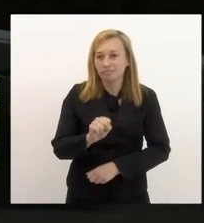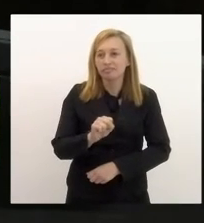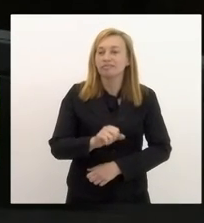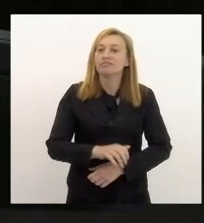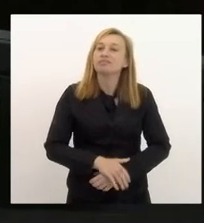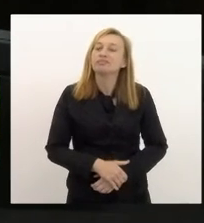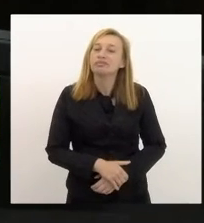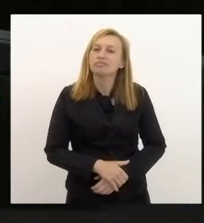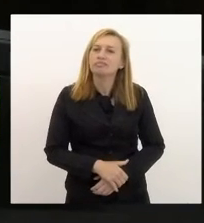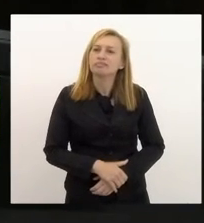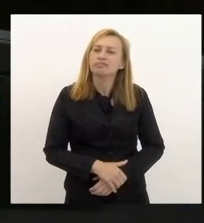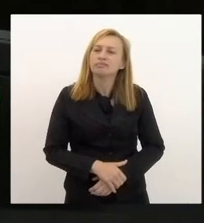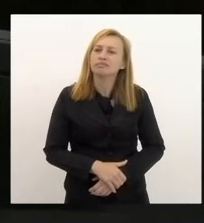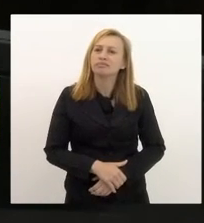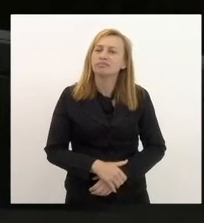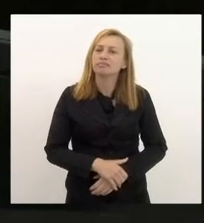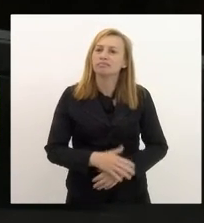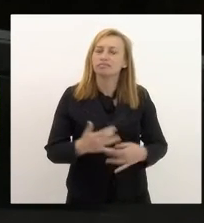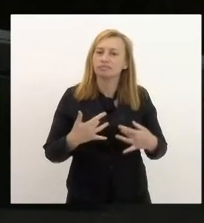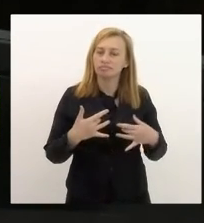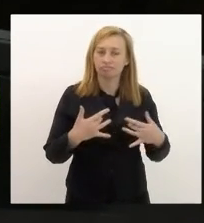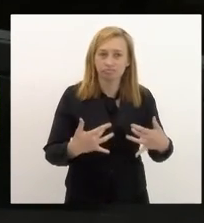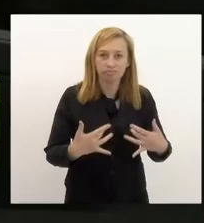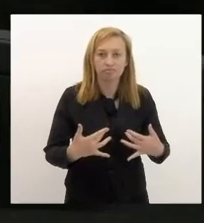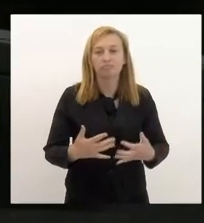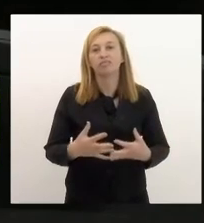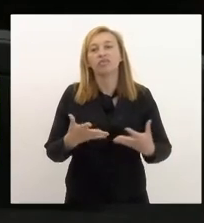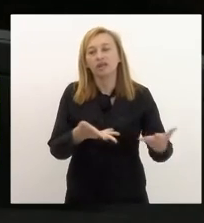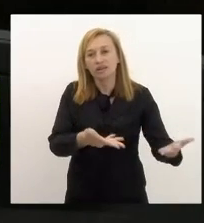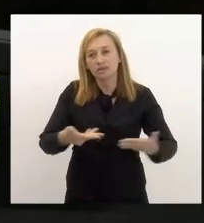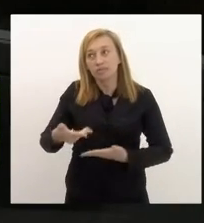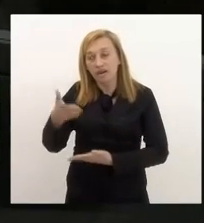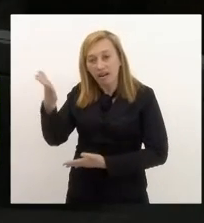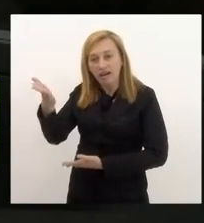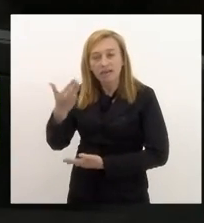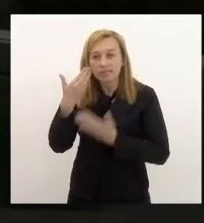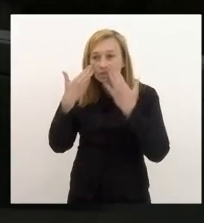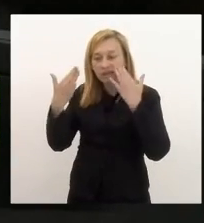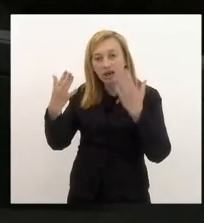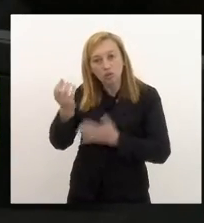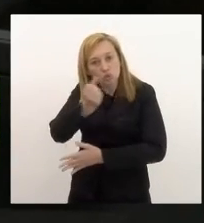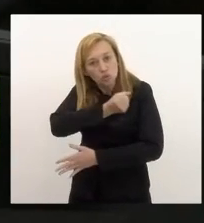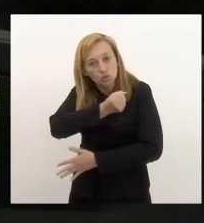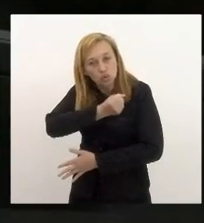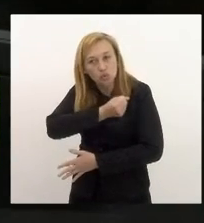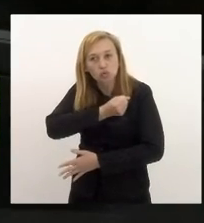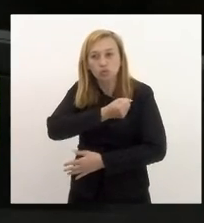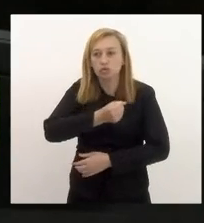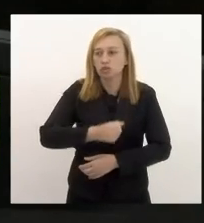é nos colocamos será um prazer receber ela lá e apresentar os números a a nossa